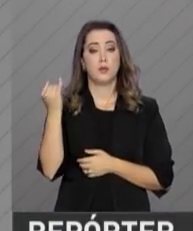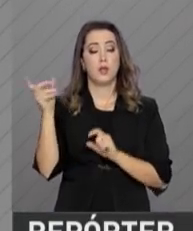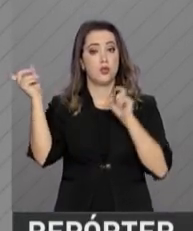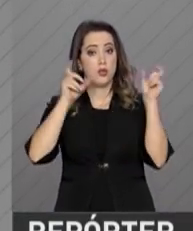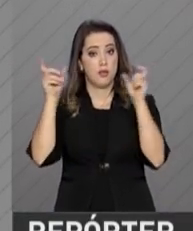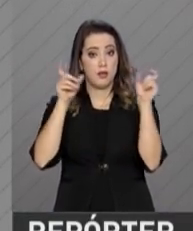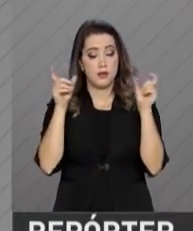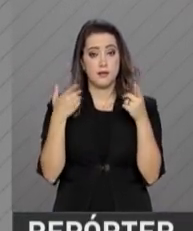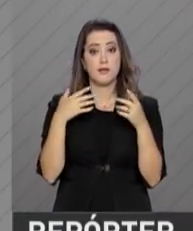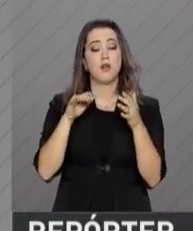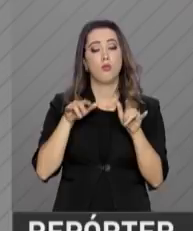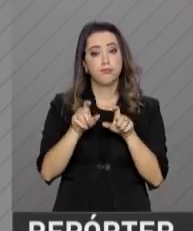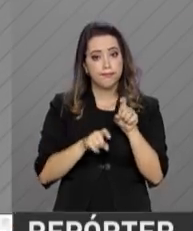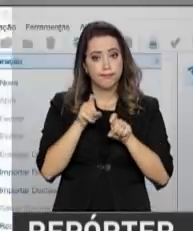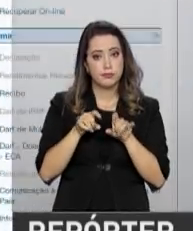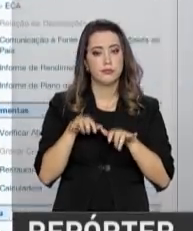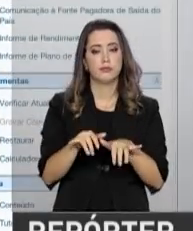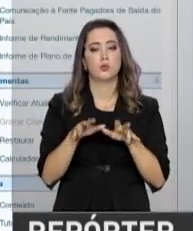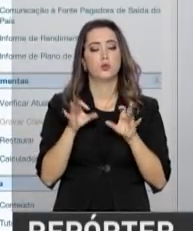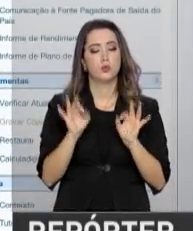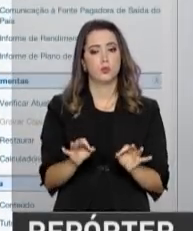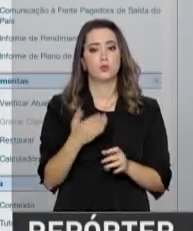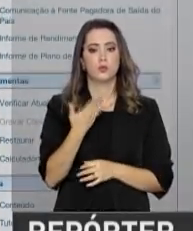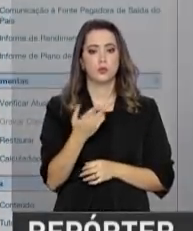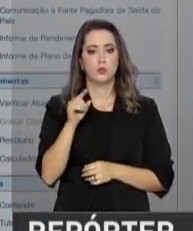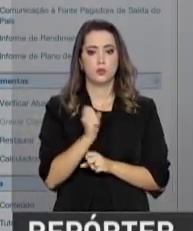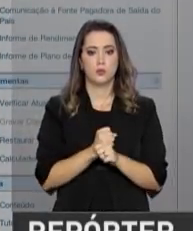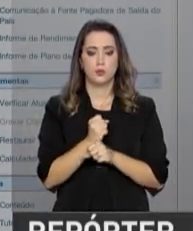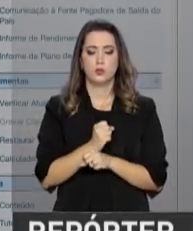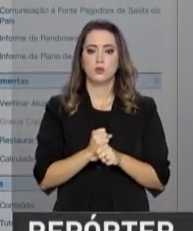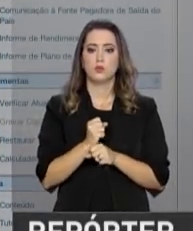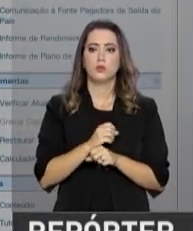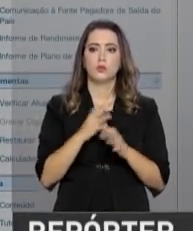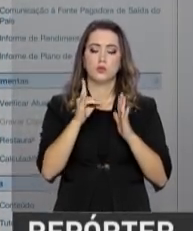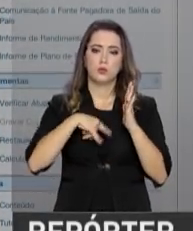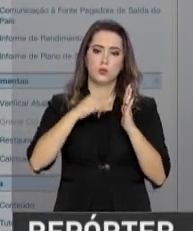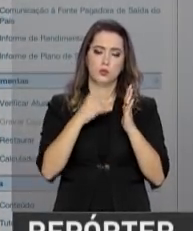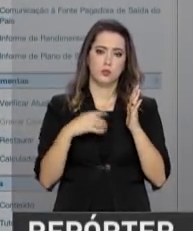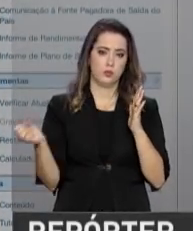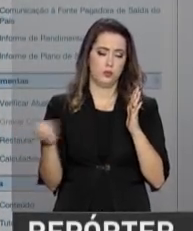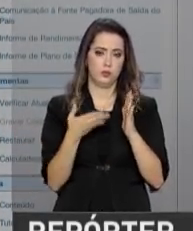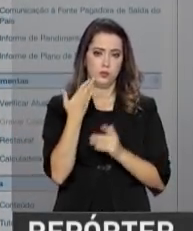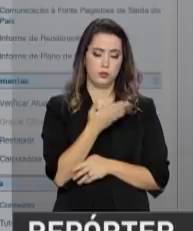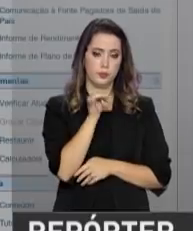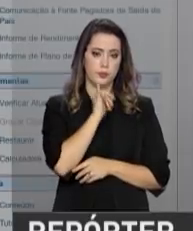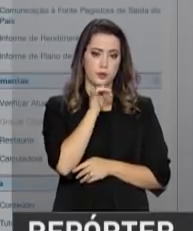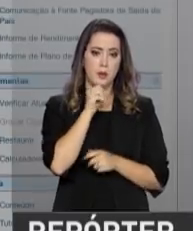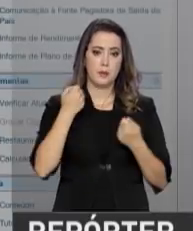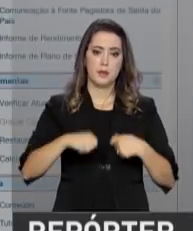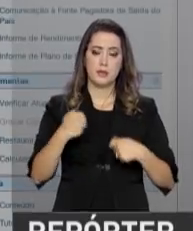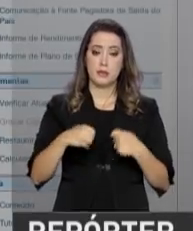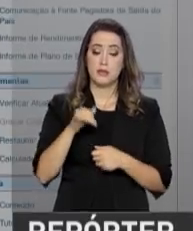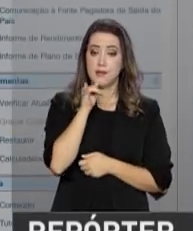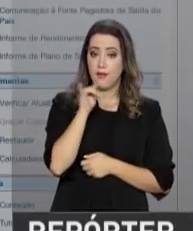na hora de preencher a declaração do Imposto de Renda. Neste ano, o documento traz algumas novidades, como a